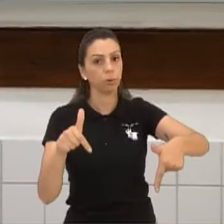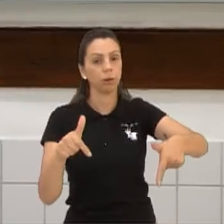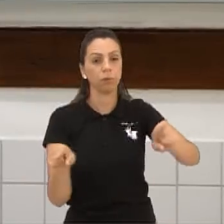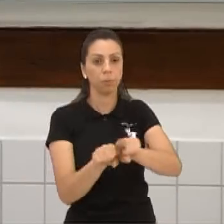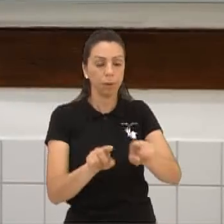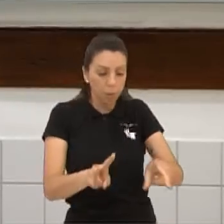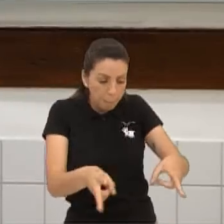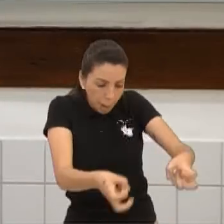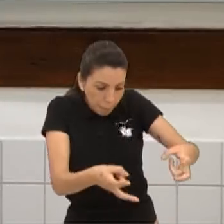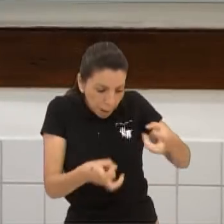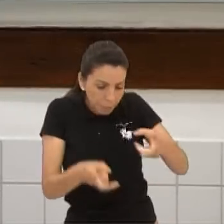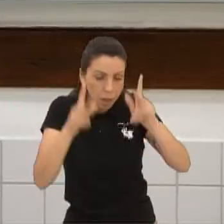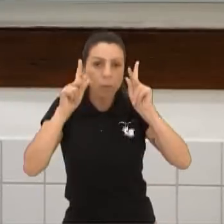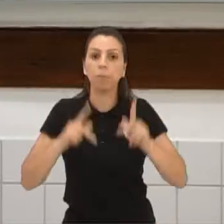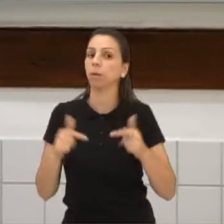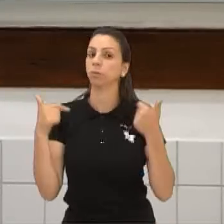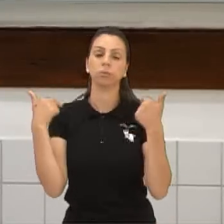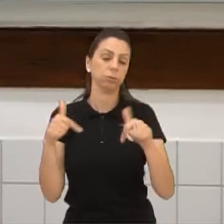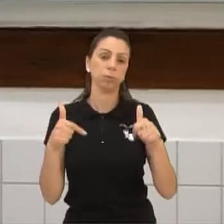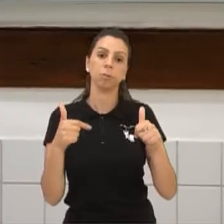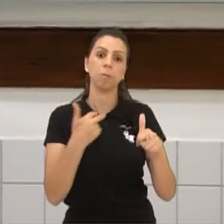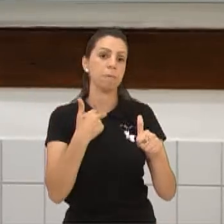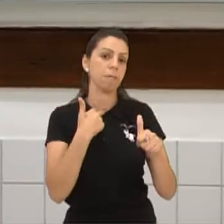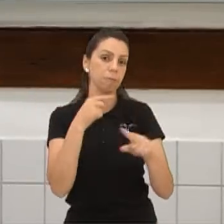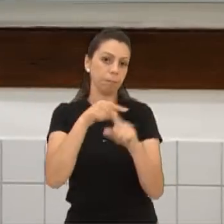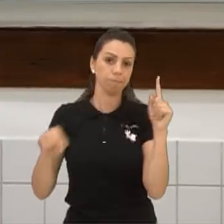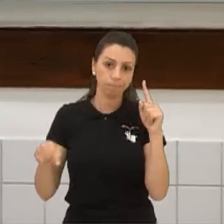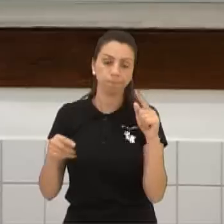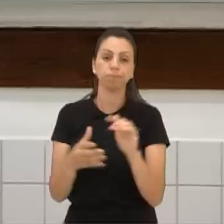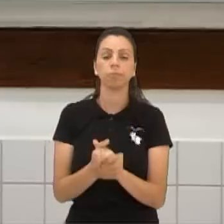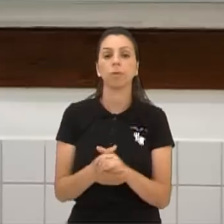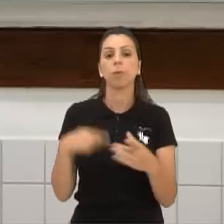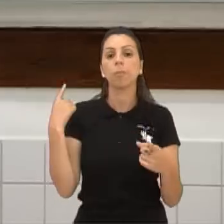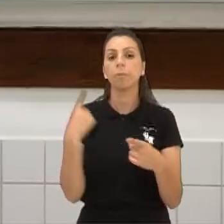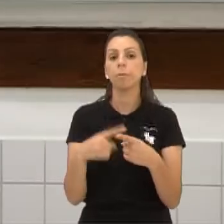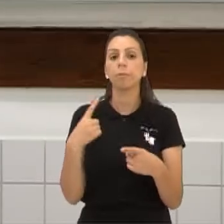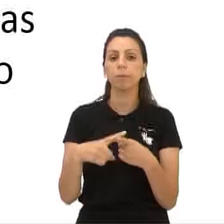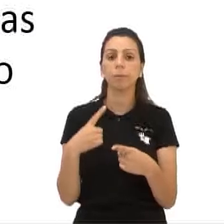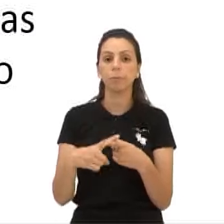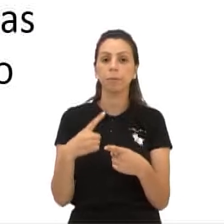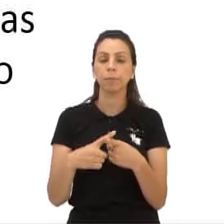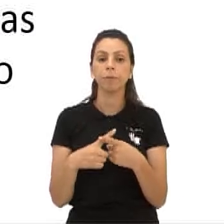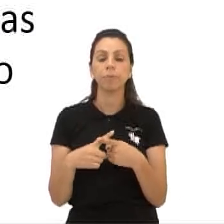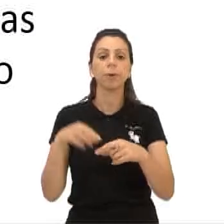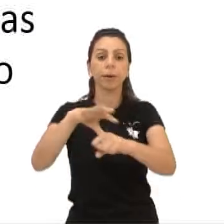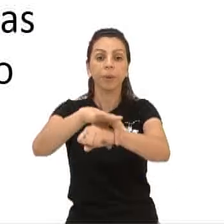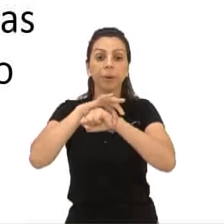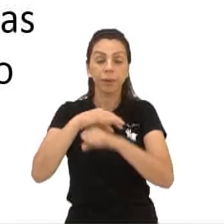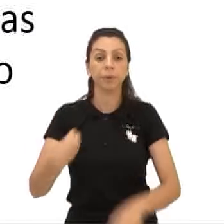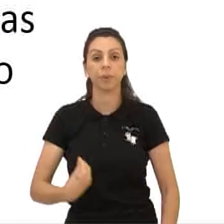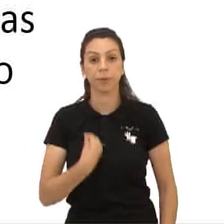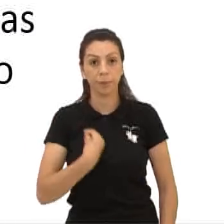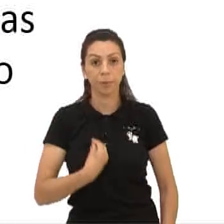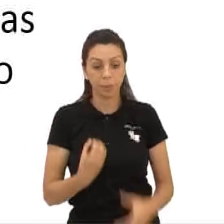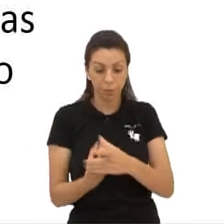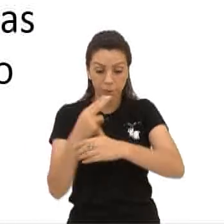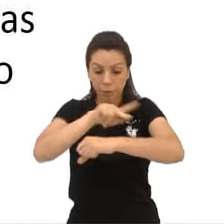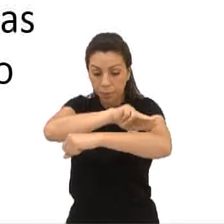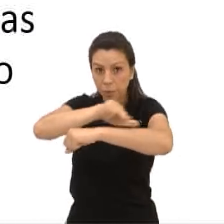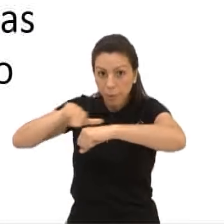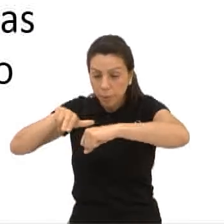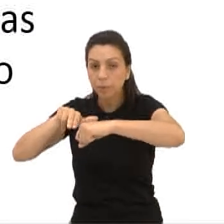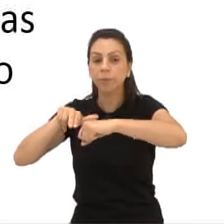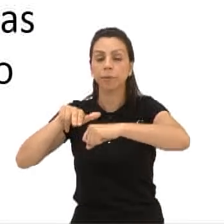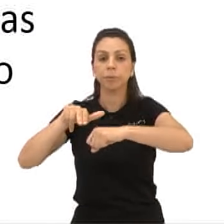exploração humana nesse local. Por que eles fazem isso? Para garantir que a biodiversidade